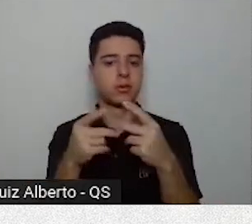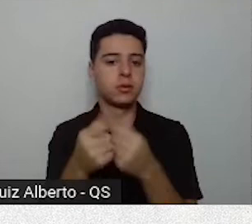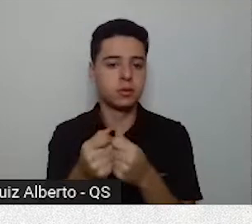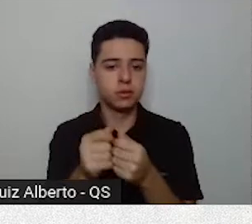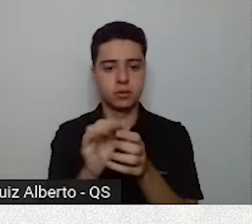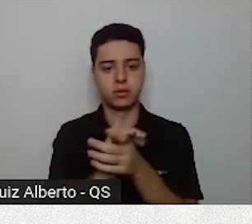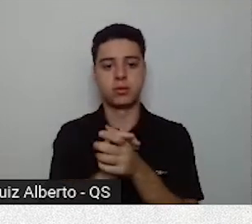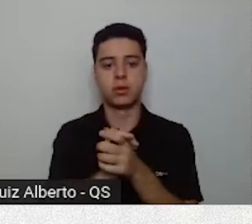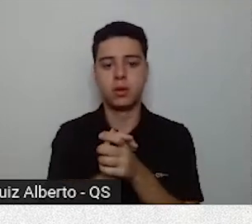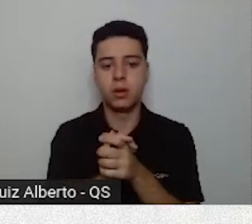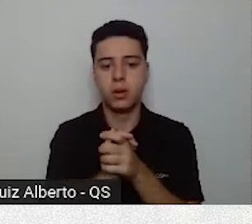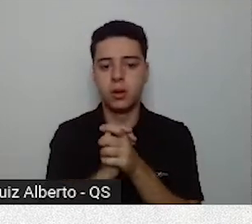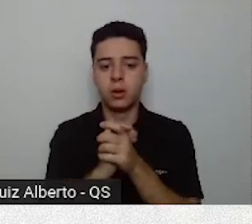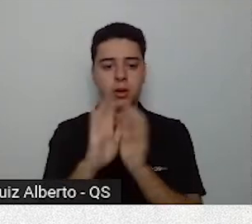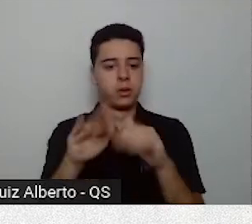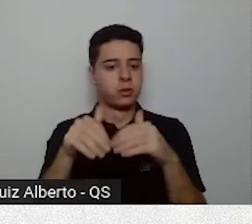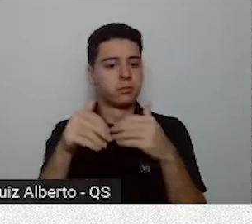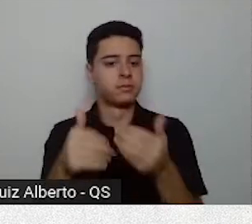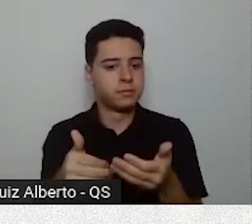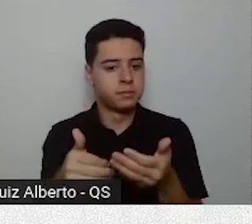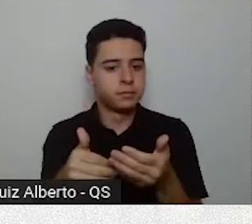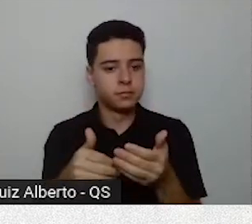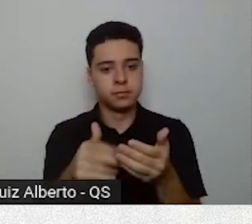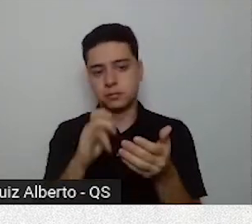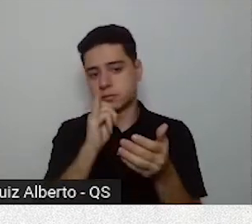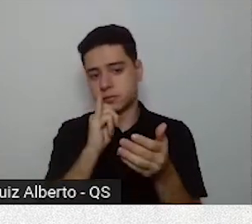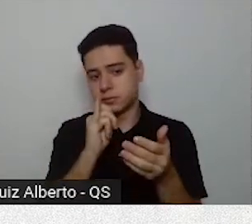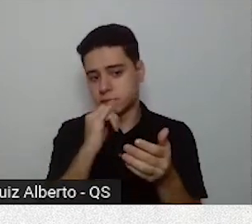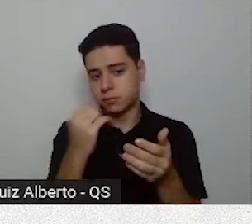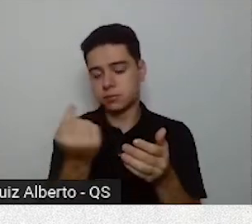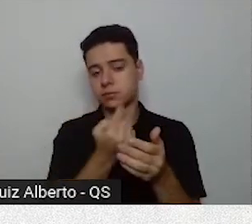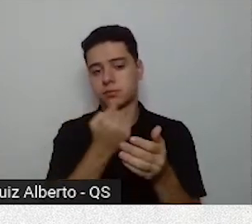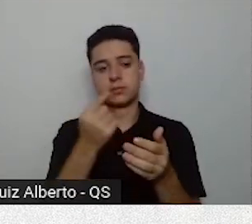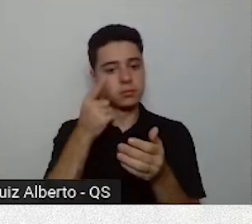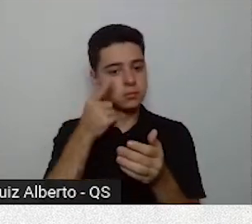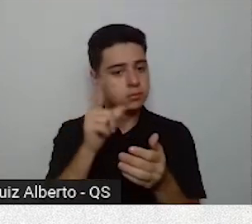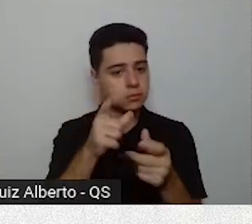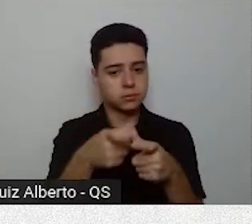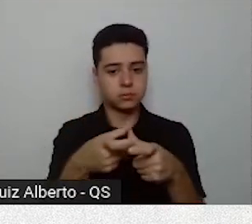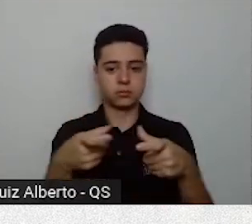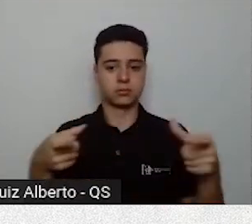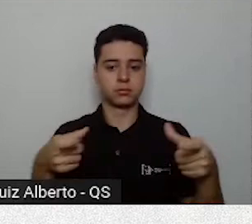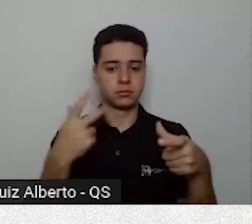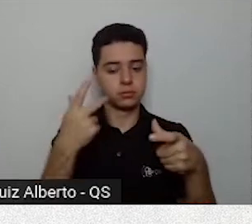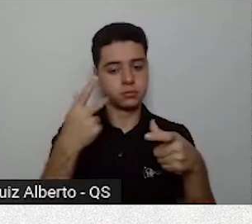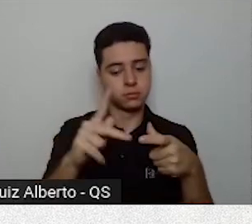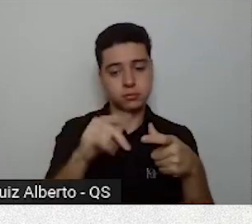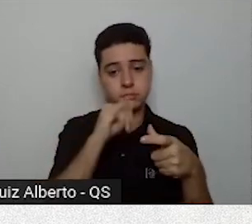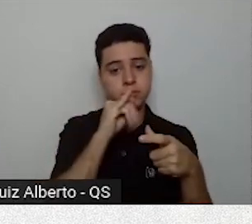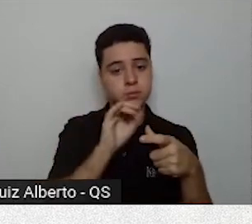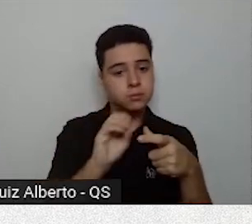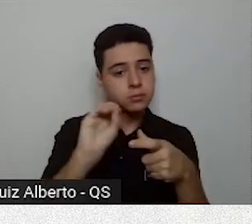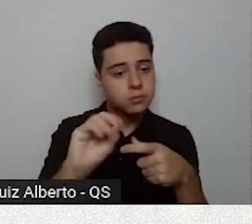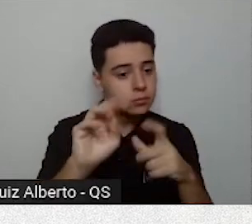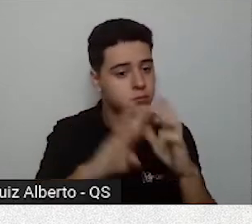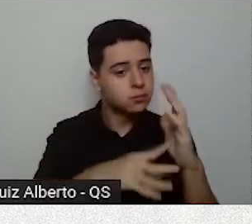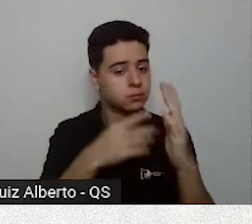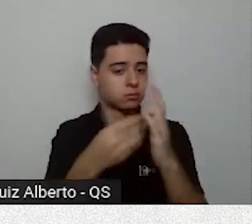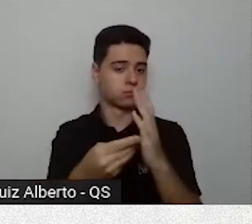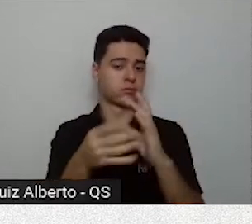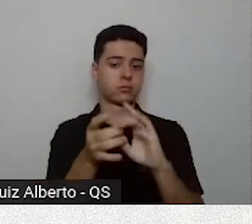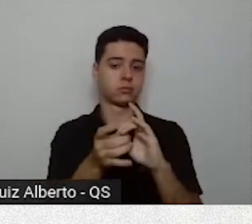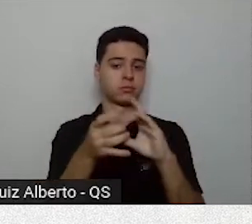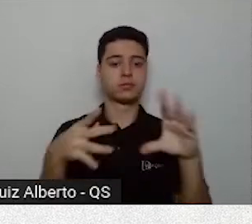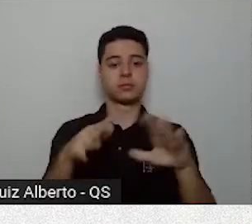viu um bico de pena de metal, ele tem um cortezinho, um espaço para você colocar a tinta e uma aberturazinha que você